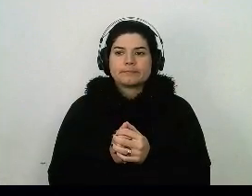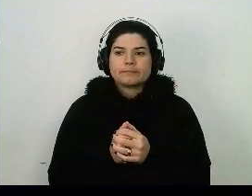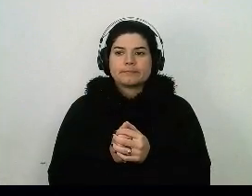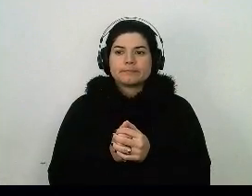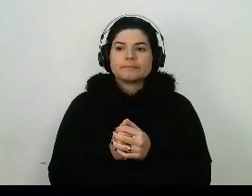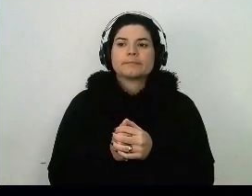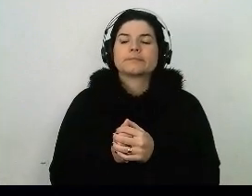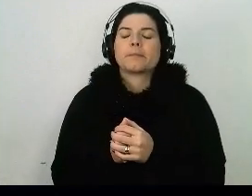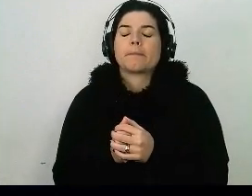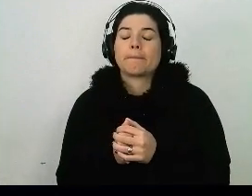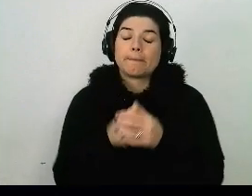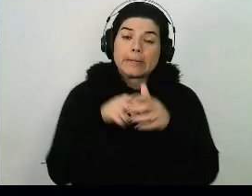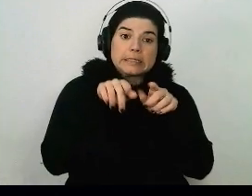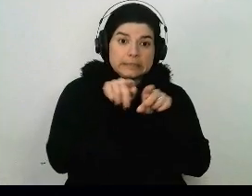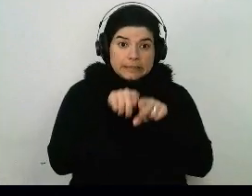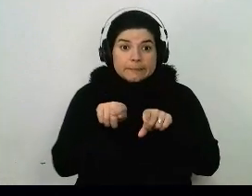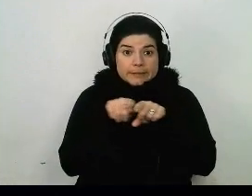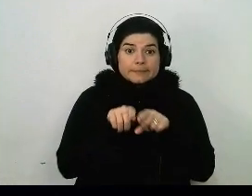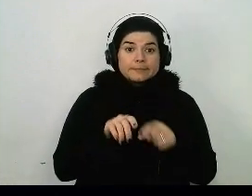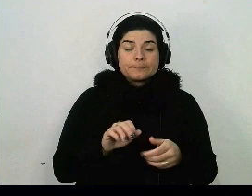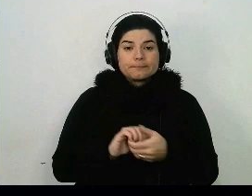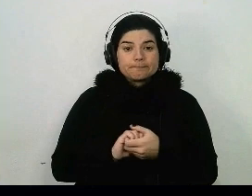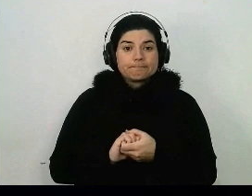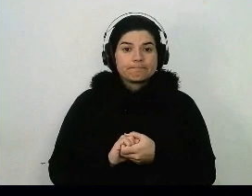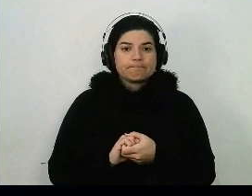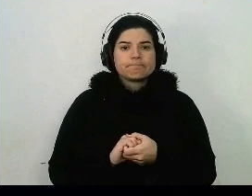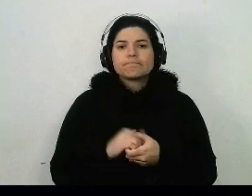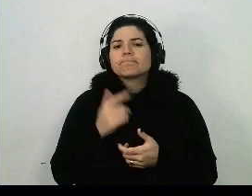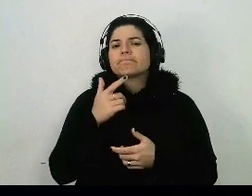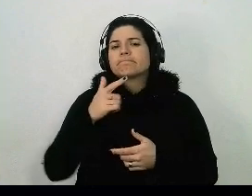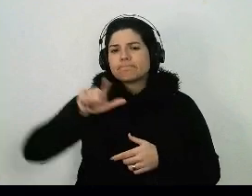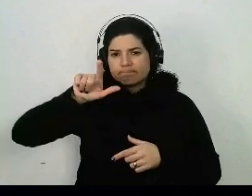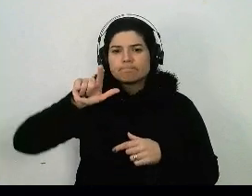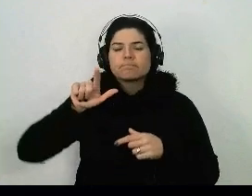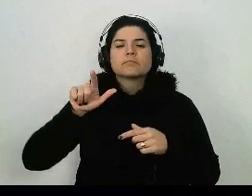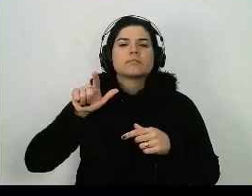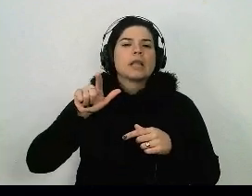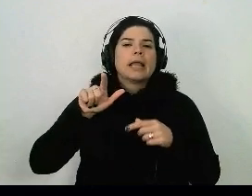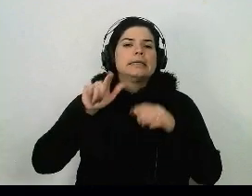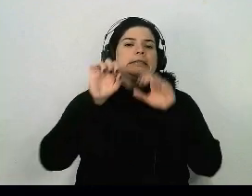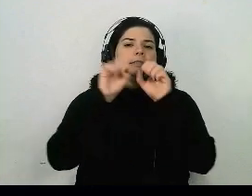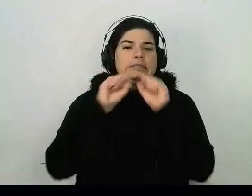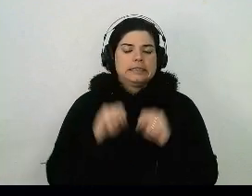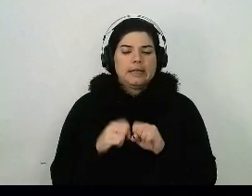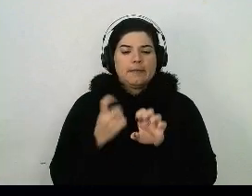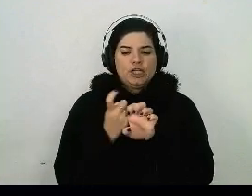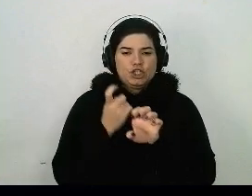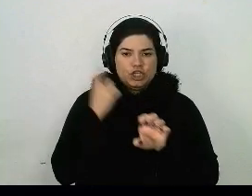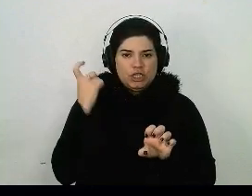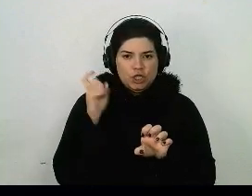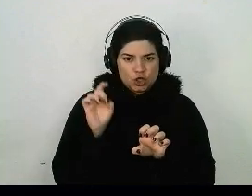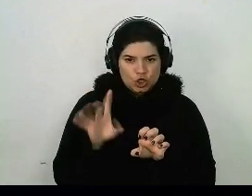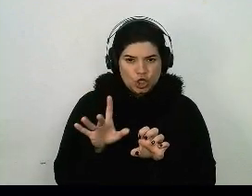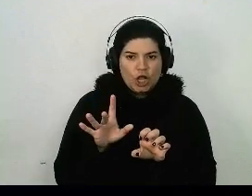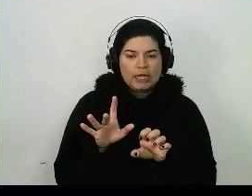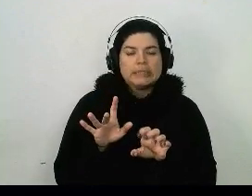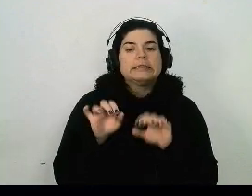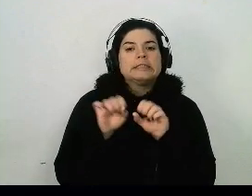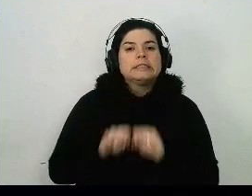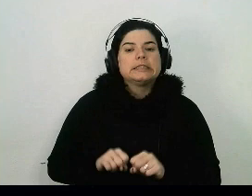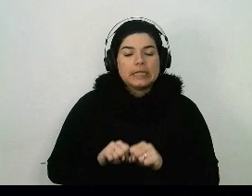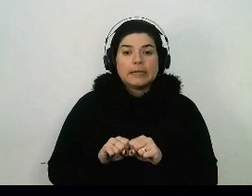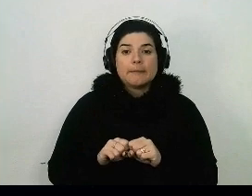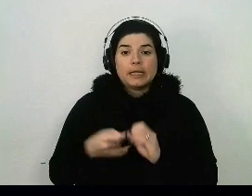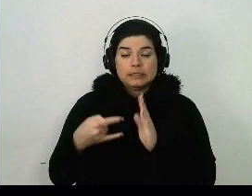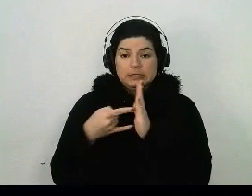por fim produtividade não se resume a sistemas de Engenharia e a ferramentas de desenvolvedores Isso significa que quando